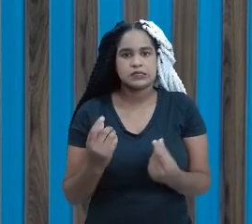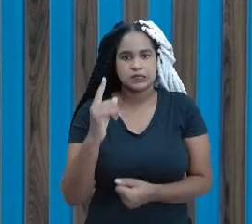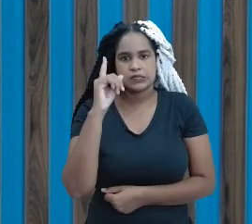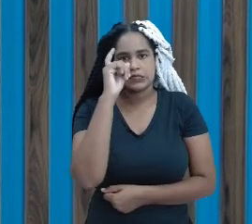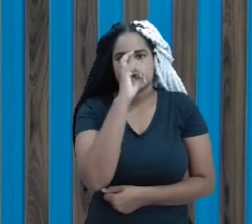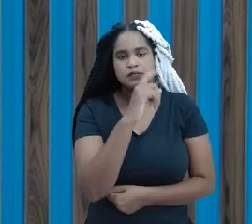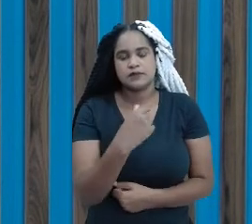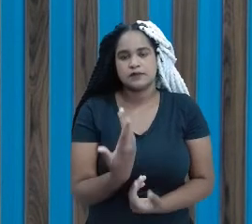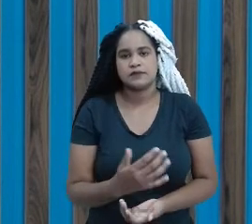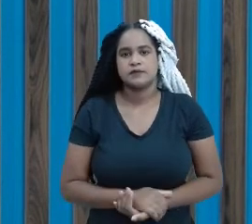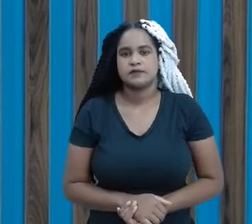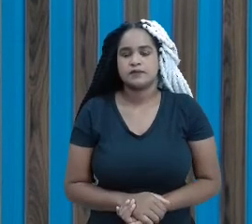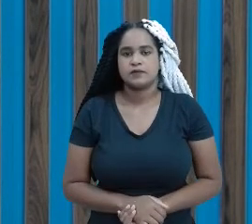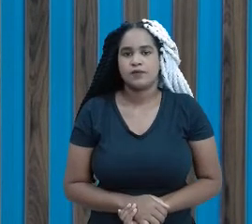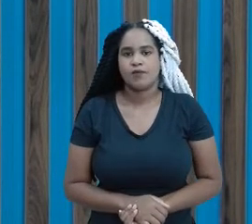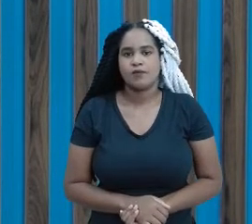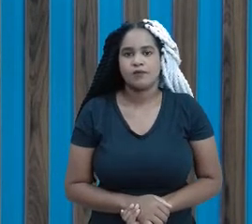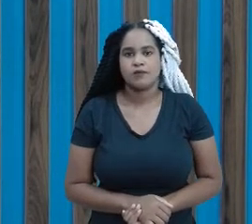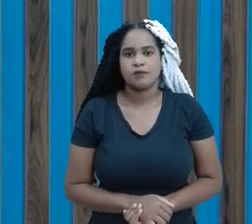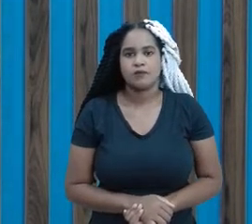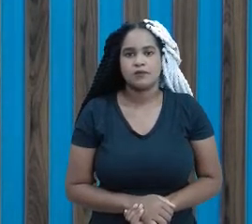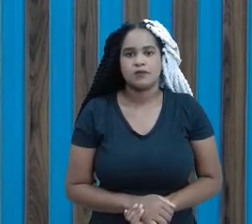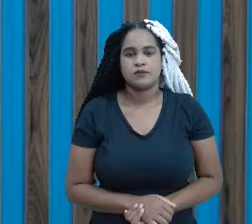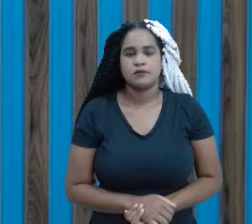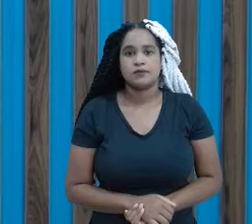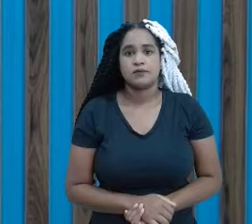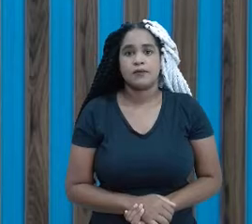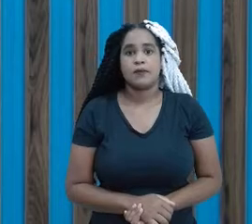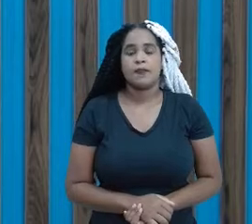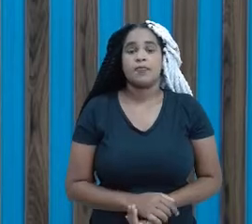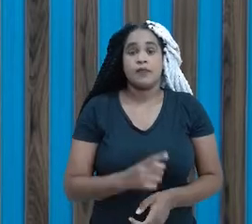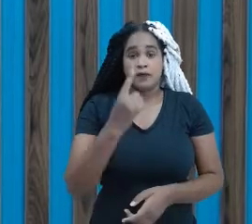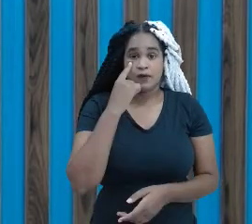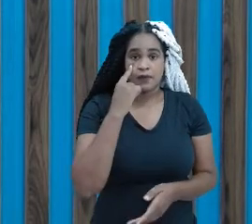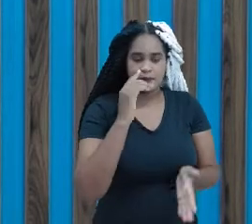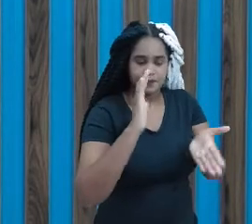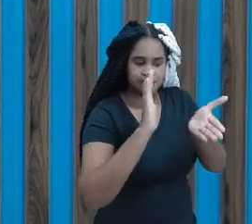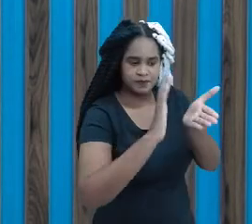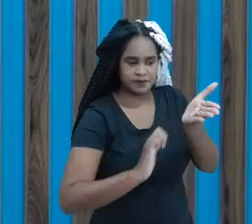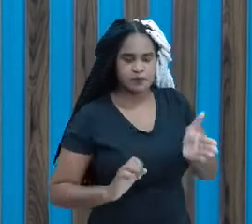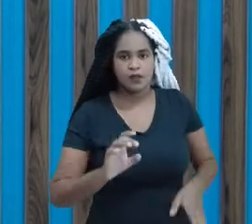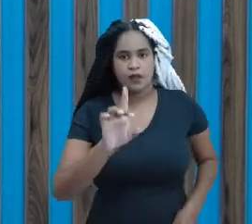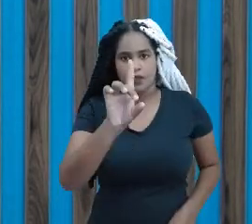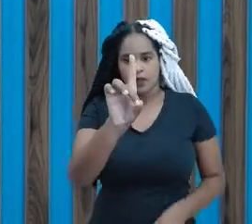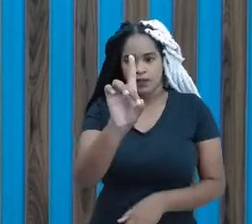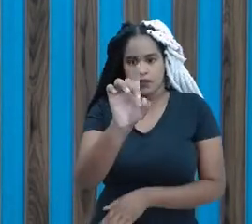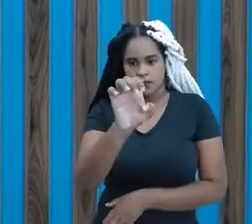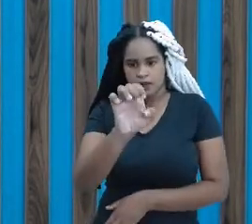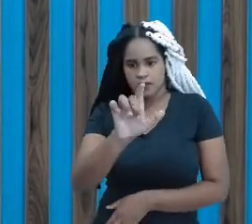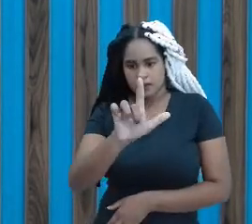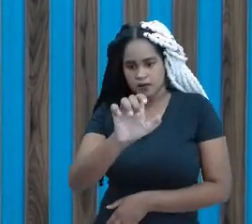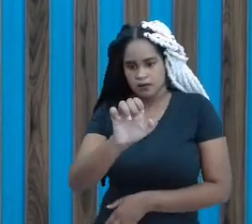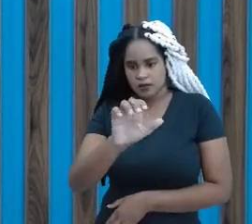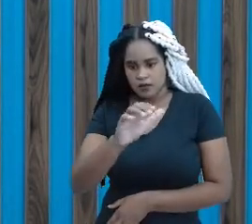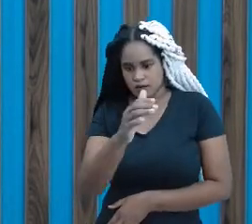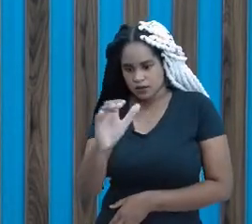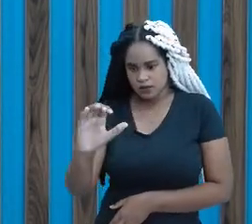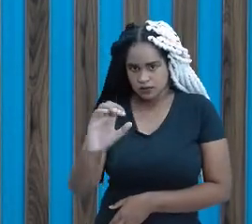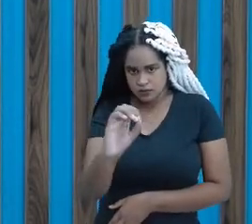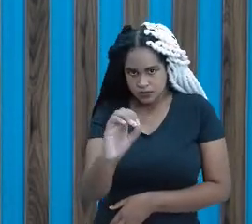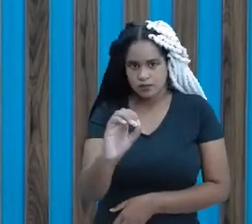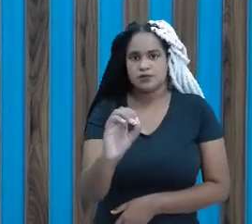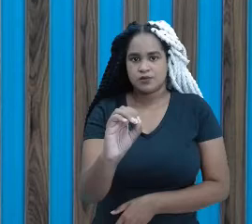assim, de ver. Mas, enfim, na deleção, olha aqui, a gente chegou na parte da deleção, né? Então, deleção do